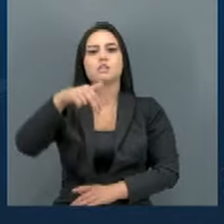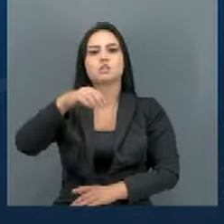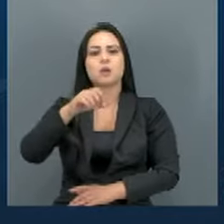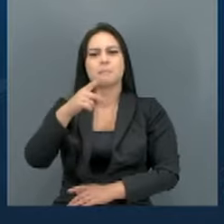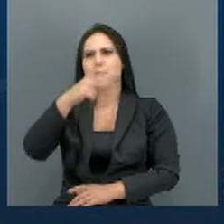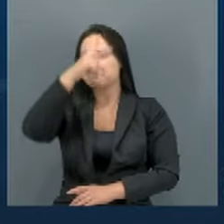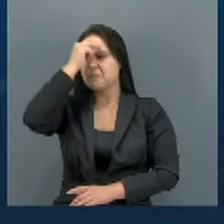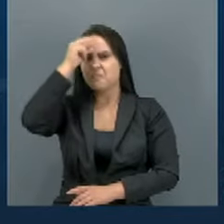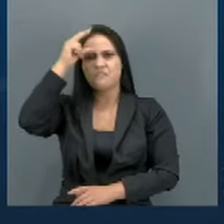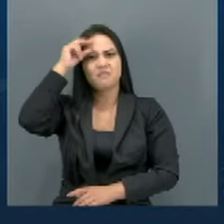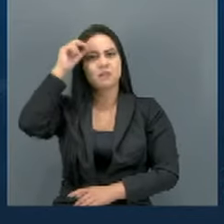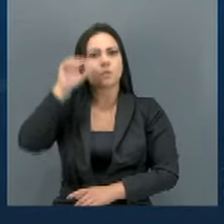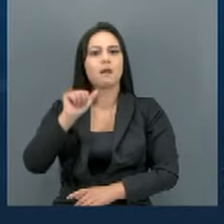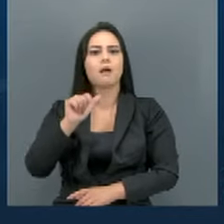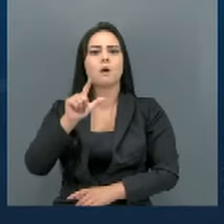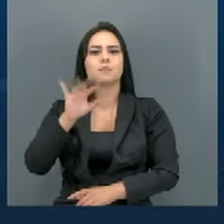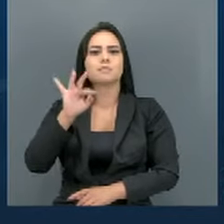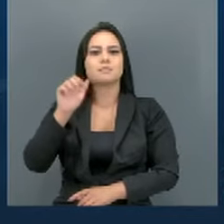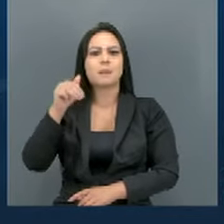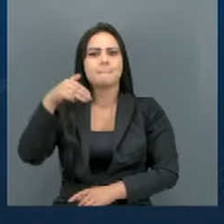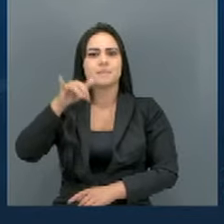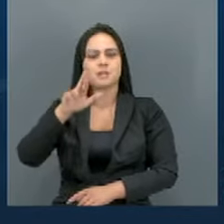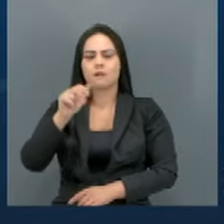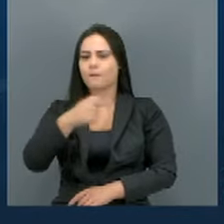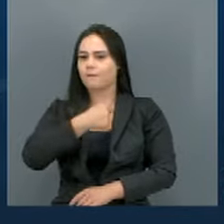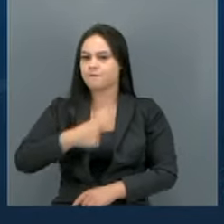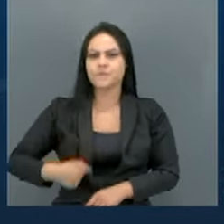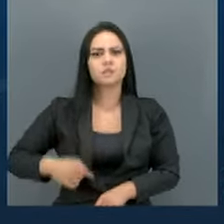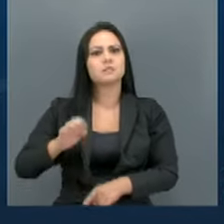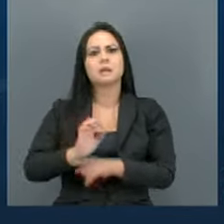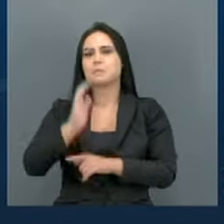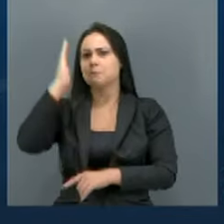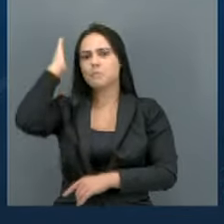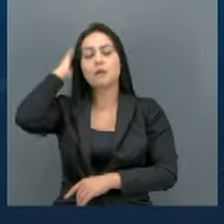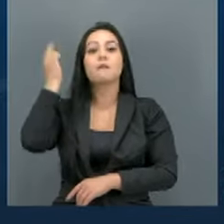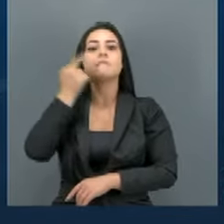prefeito de Altamira, governo do estado do Pará,